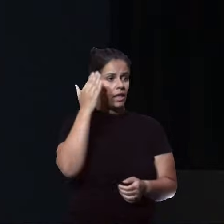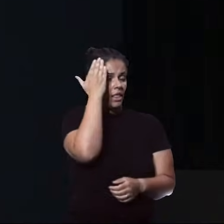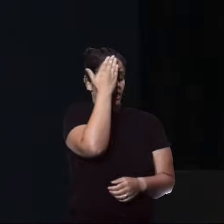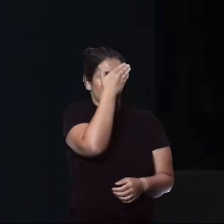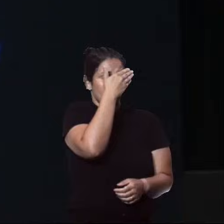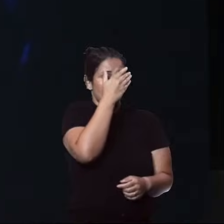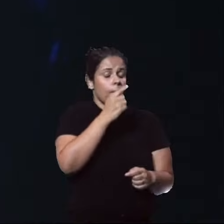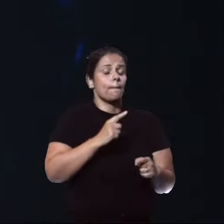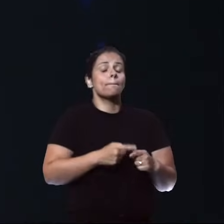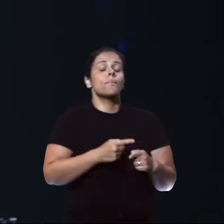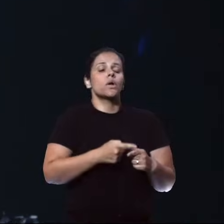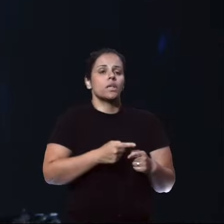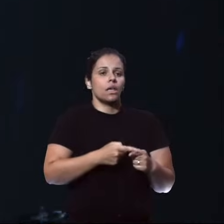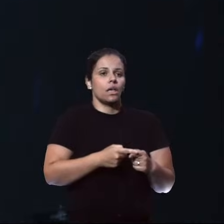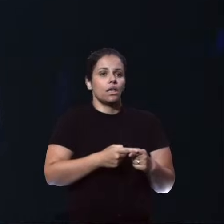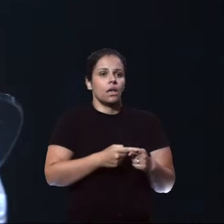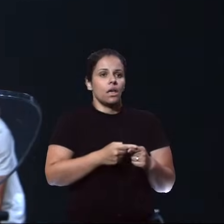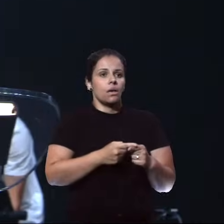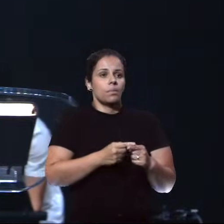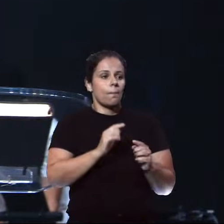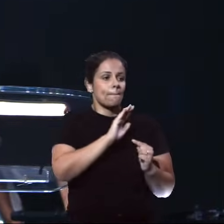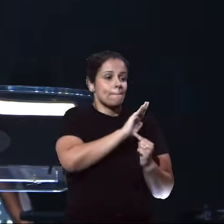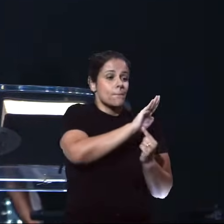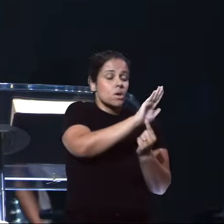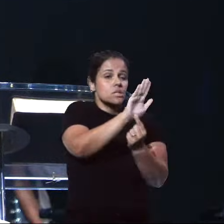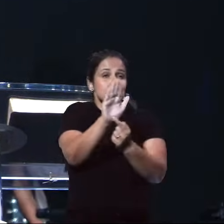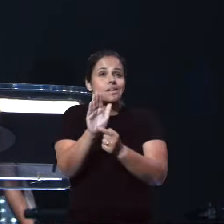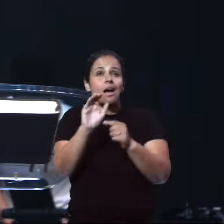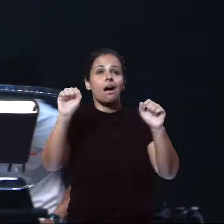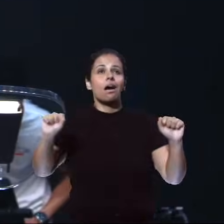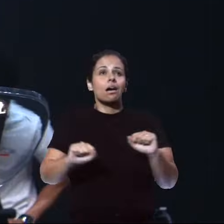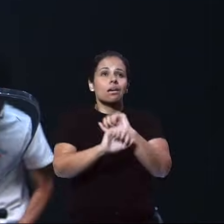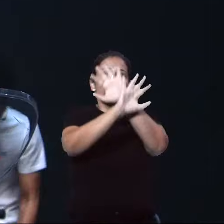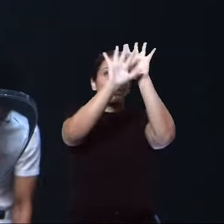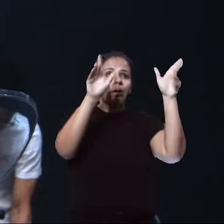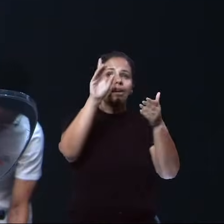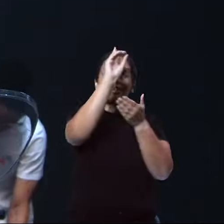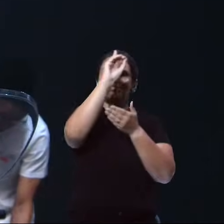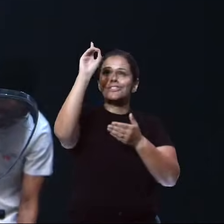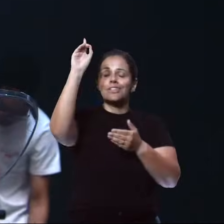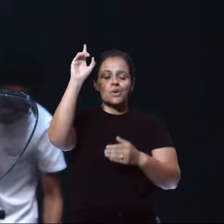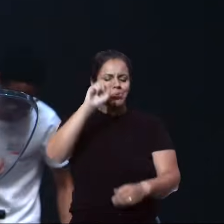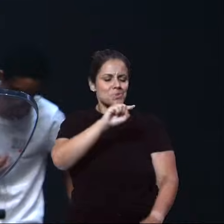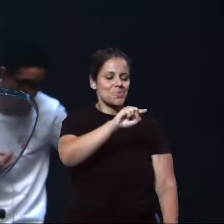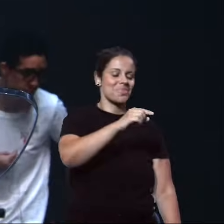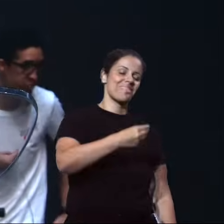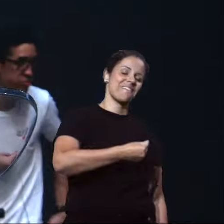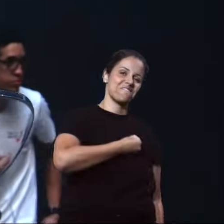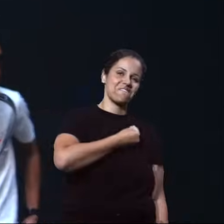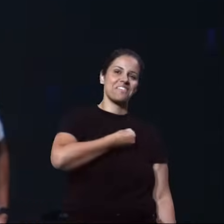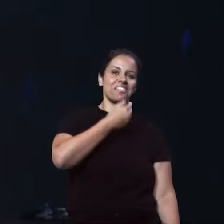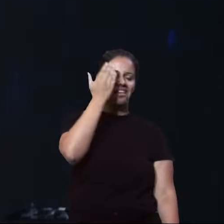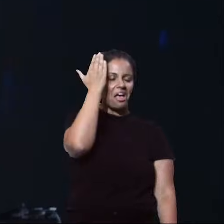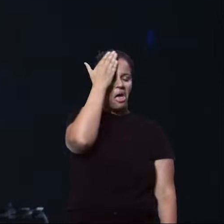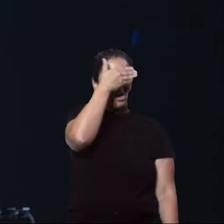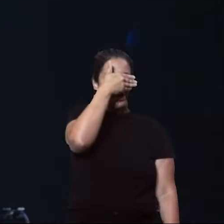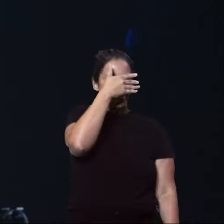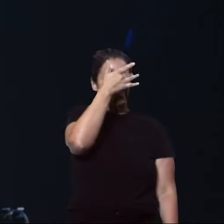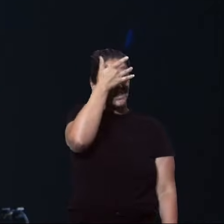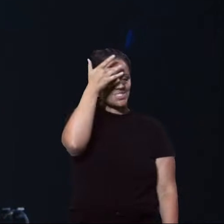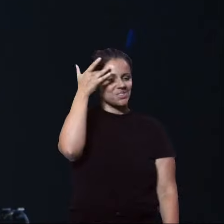Deus. Se você crê de fato nisso, o desejo do Senhor é te